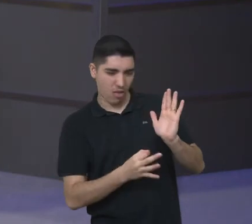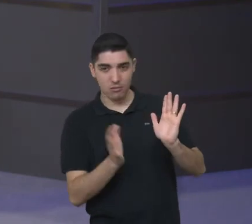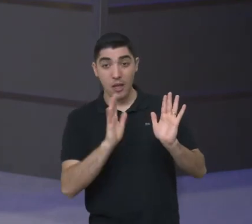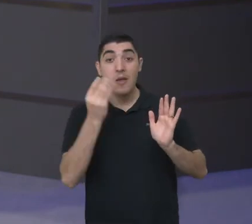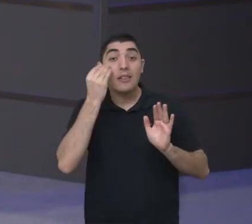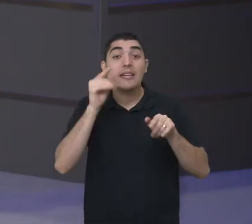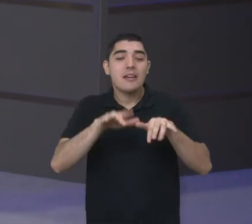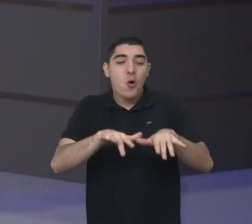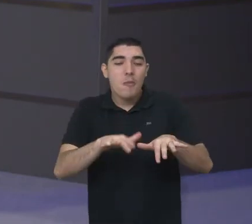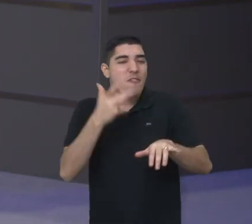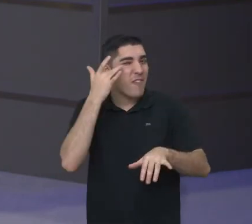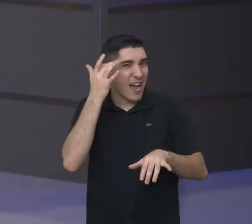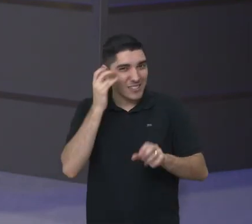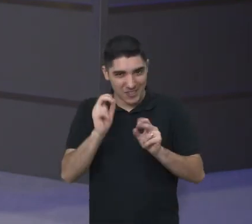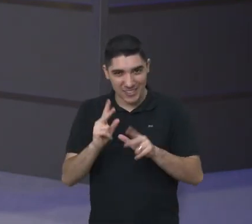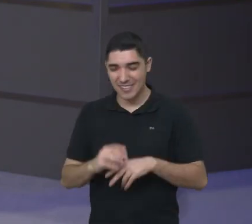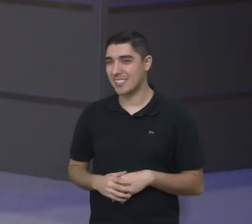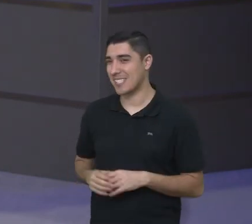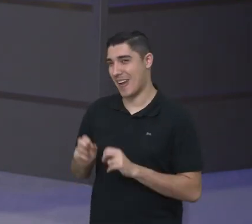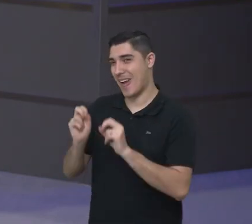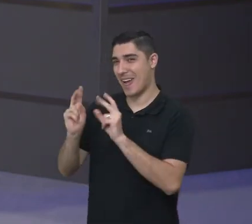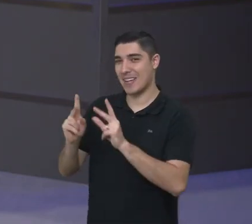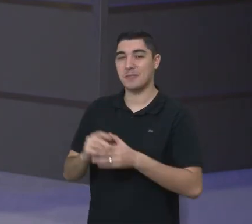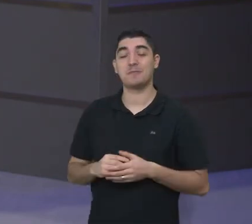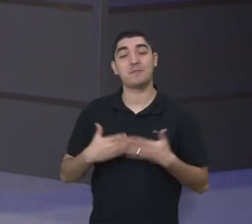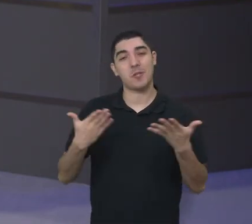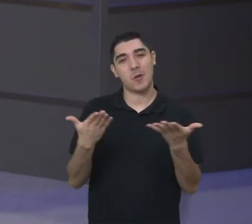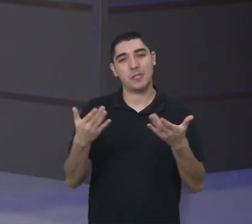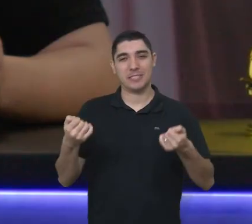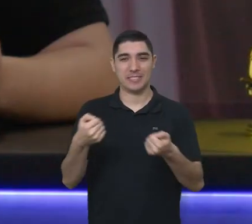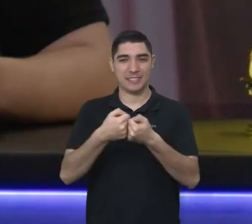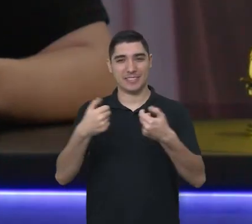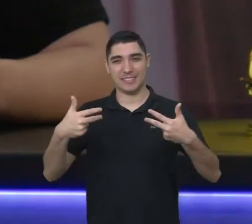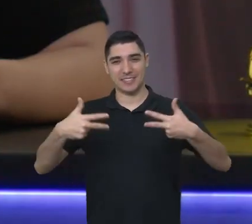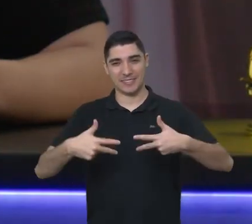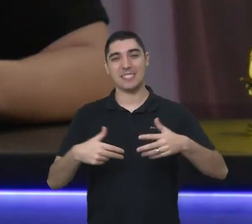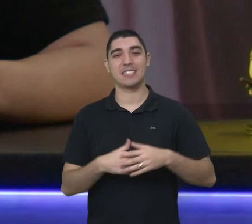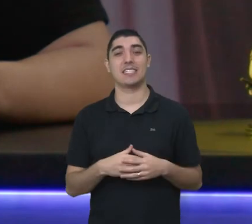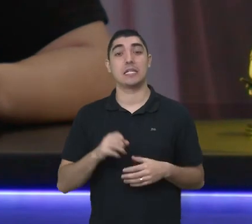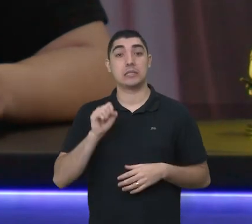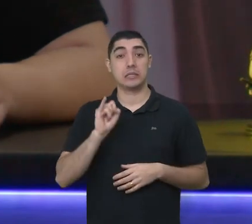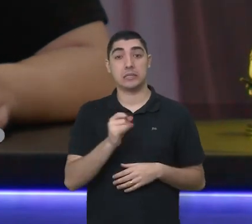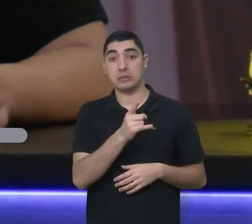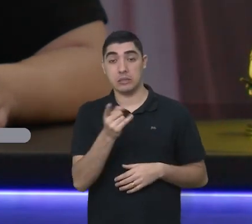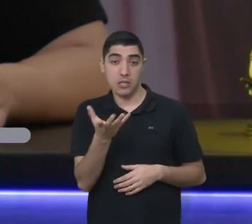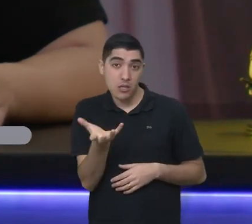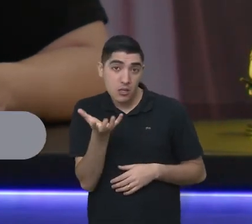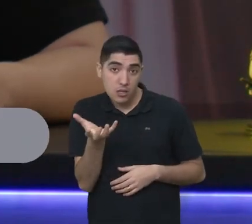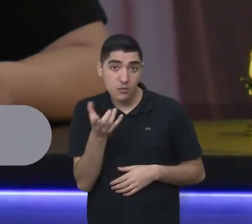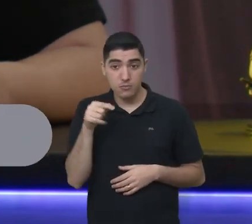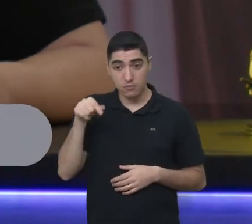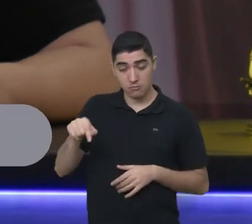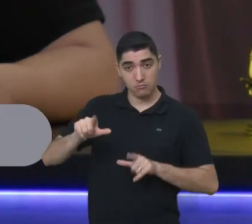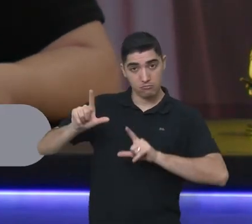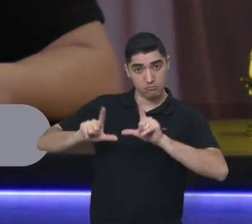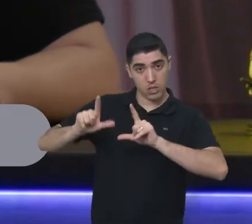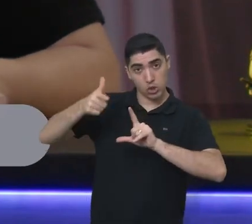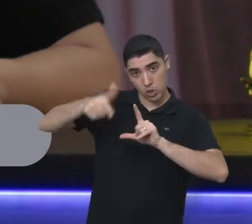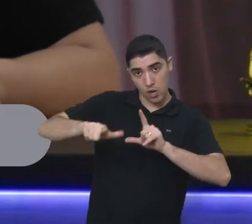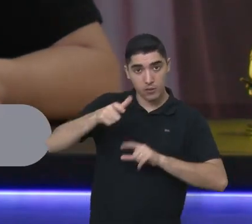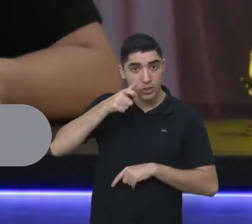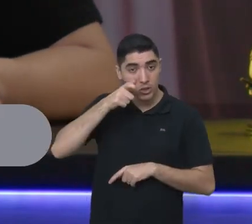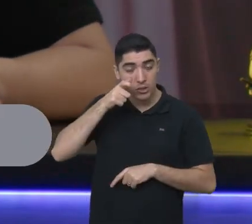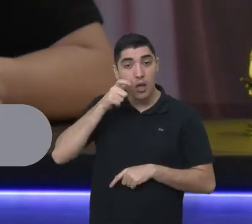computador. Tá Pode bom. ser? E, gente, esse foi o Tá Ligado de hoje. Se você quiser assistir esse programa novamente,